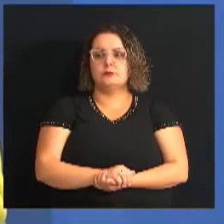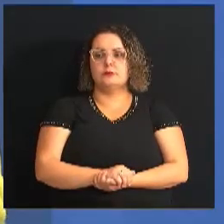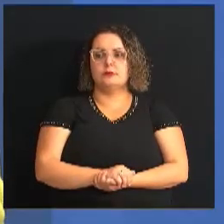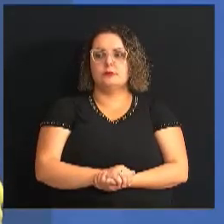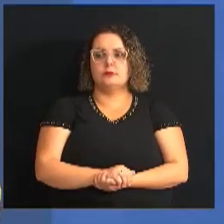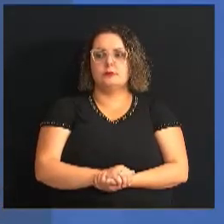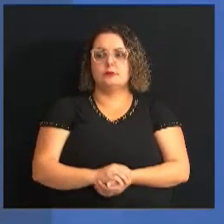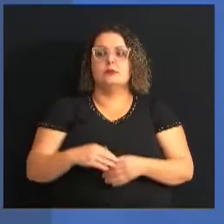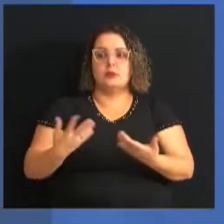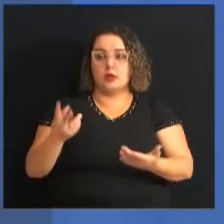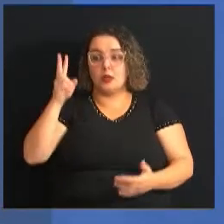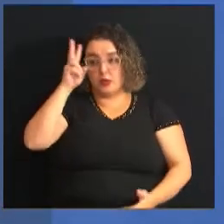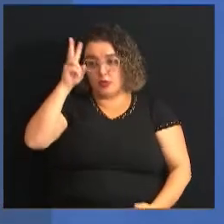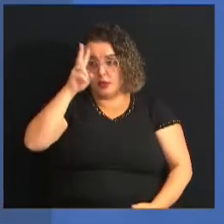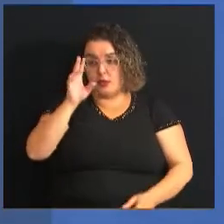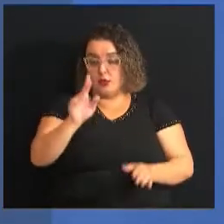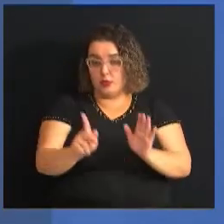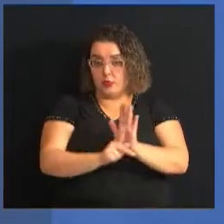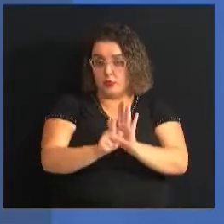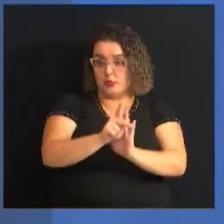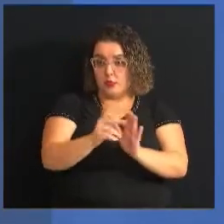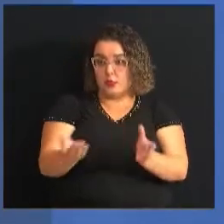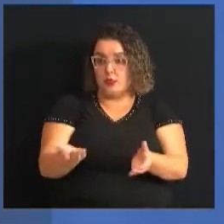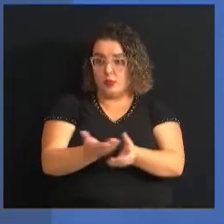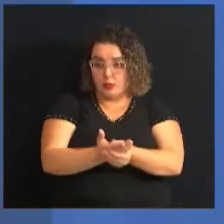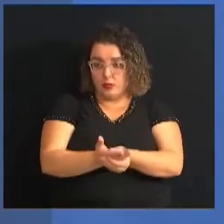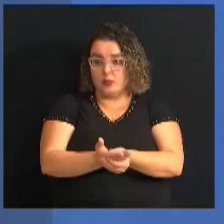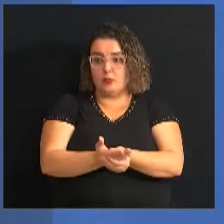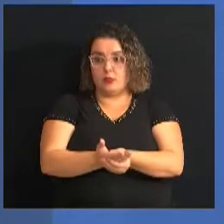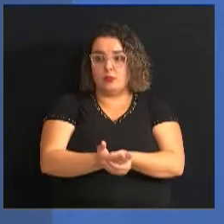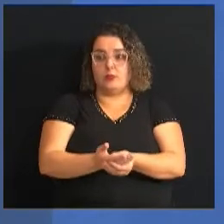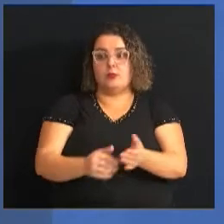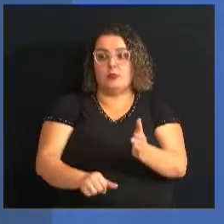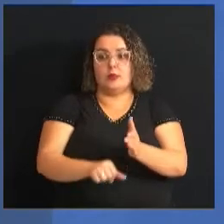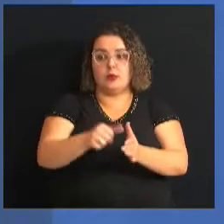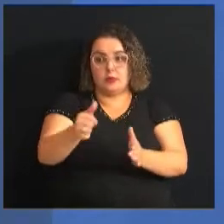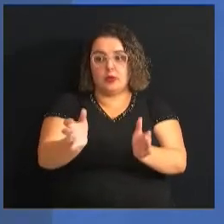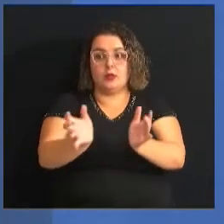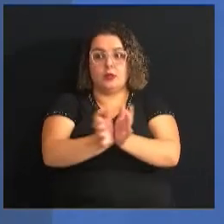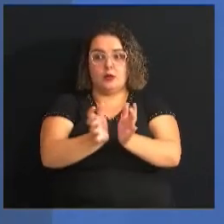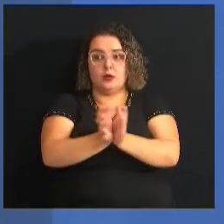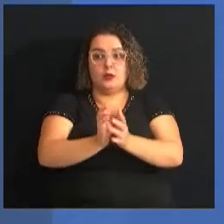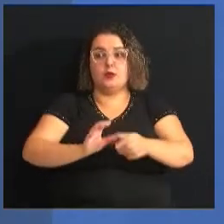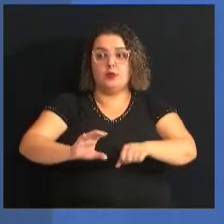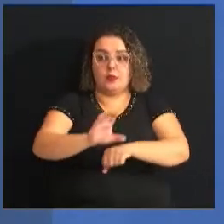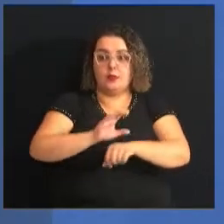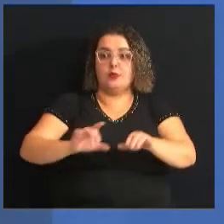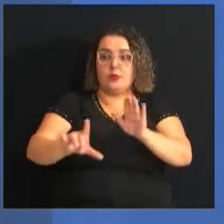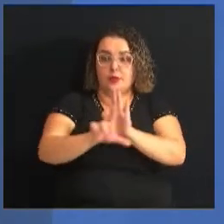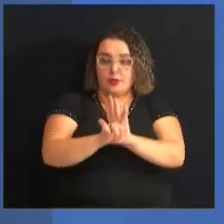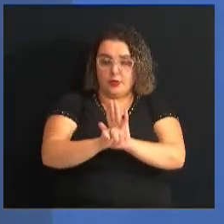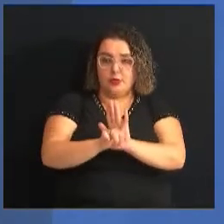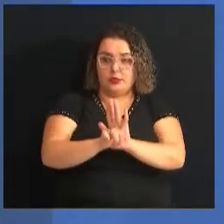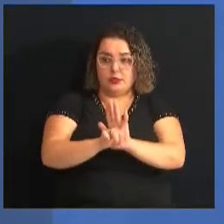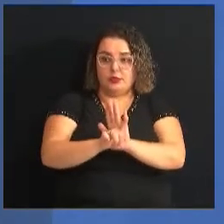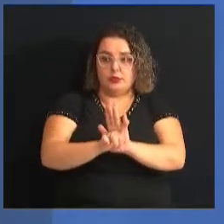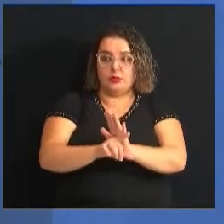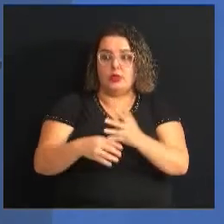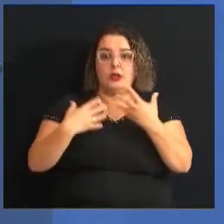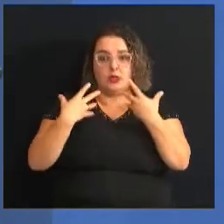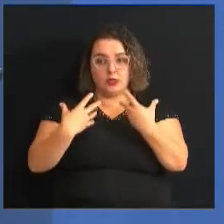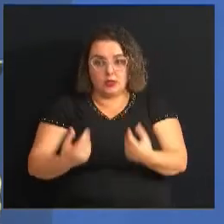A gente lembra que os projetos protocolados passam primeiro pela Comissão de Constituição e Legalidade. Ao receber